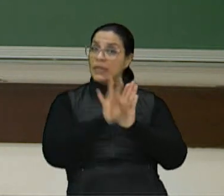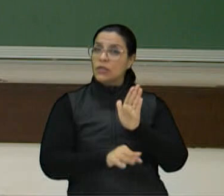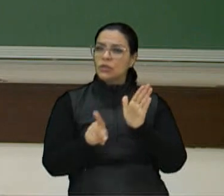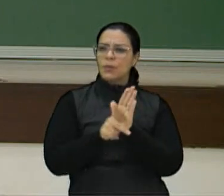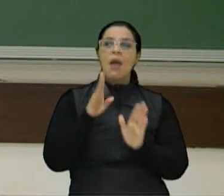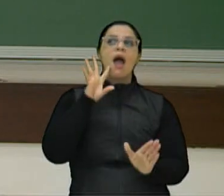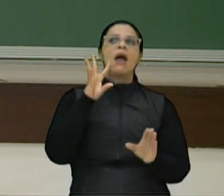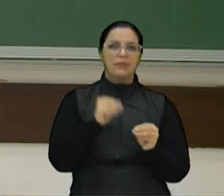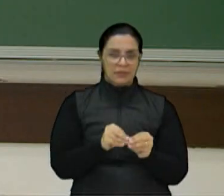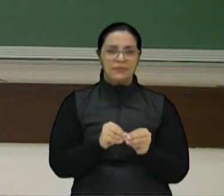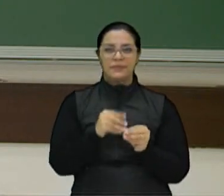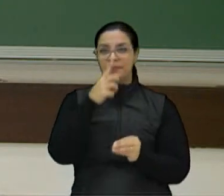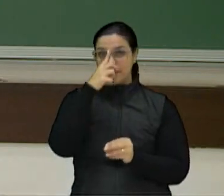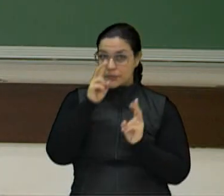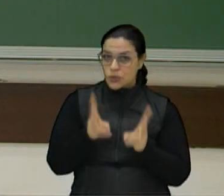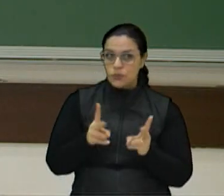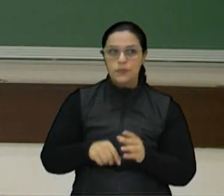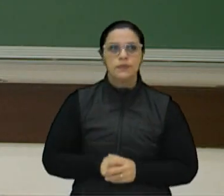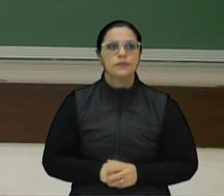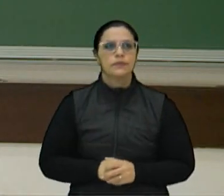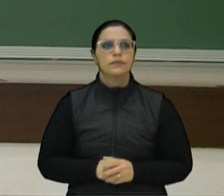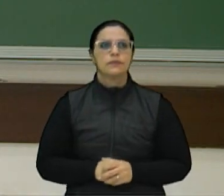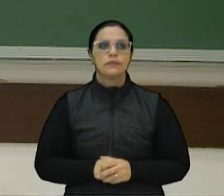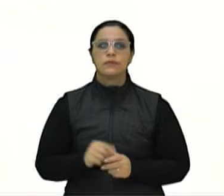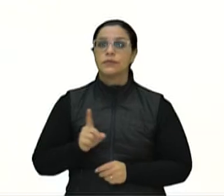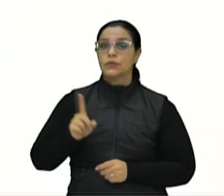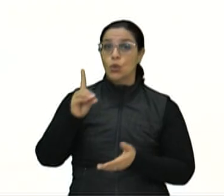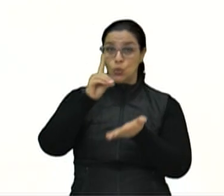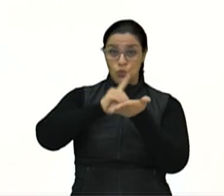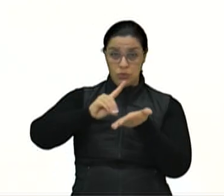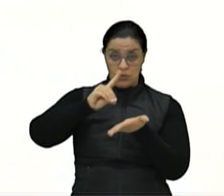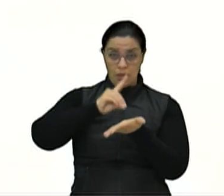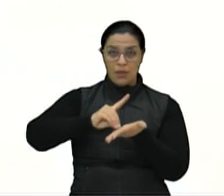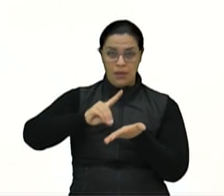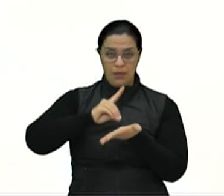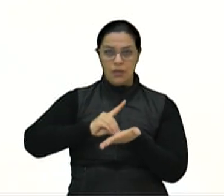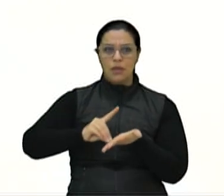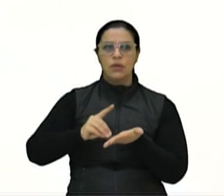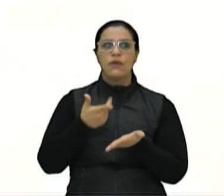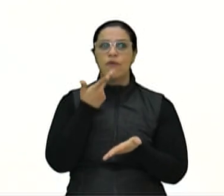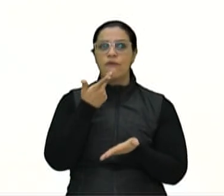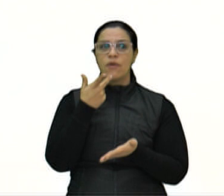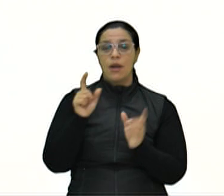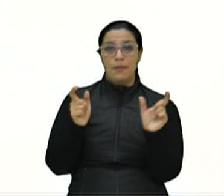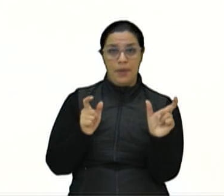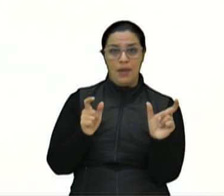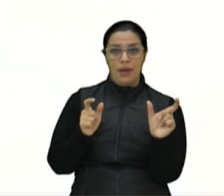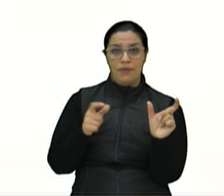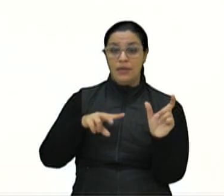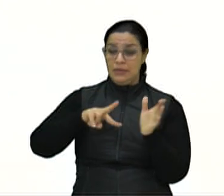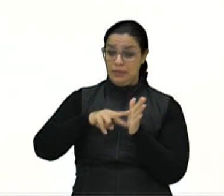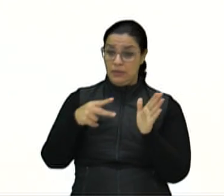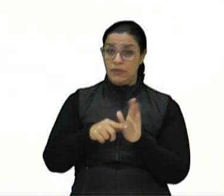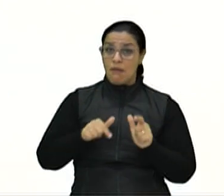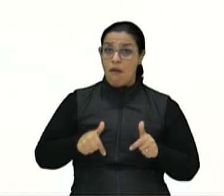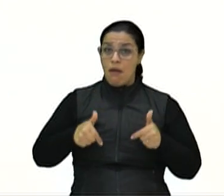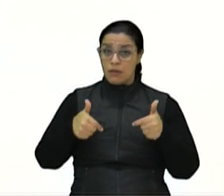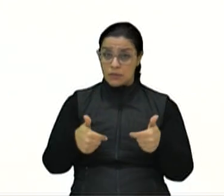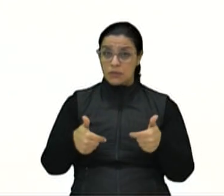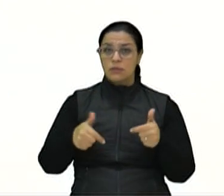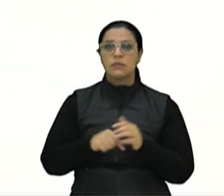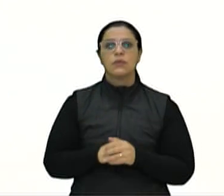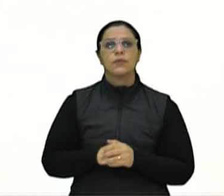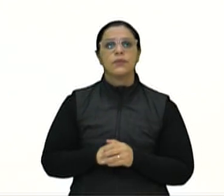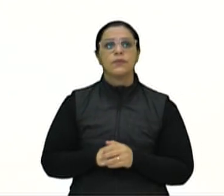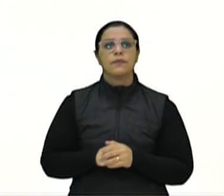seu entendimento. Sigamos. Segundo o dicionário, consumismo é o ato